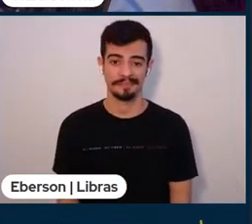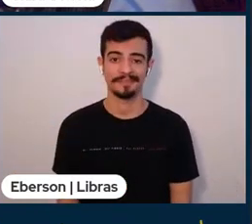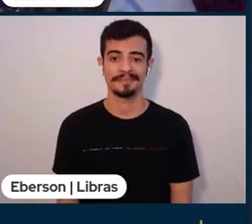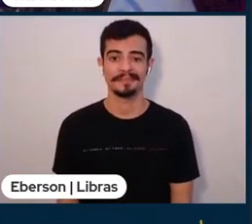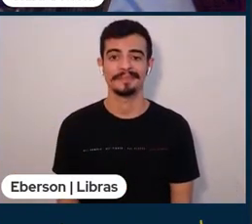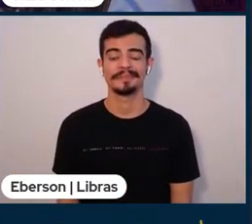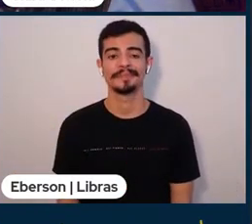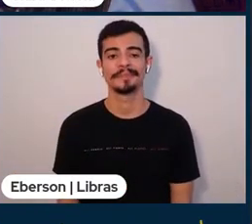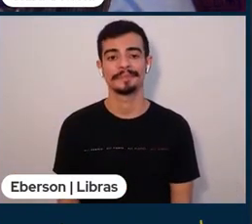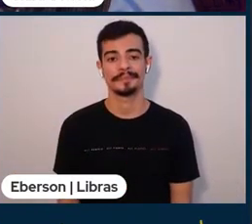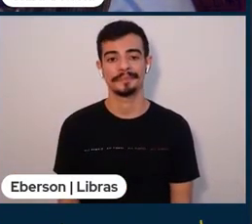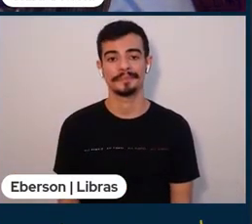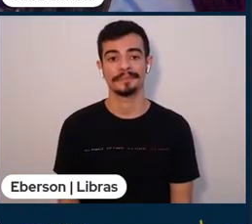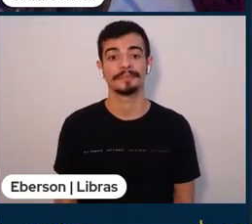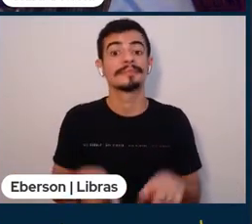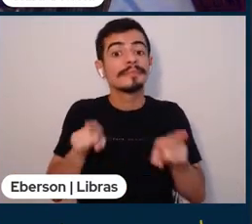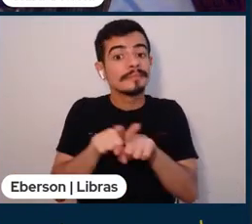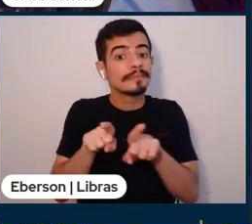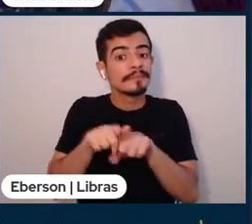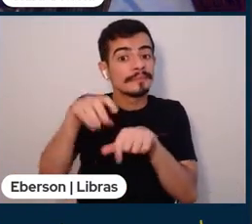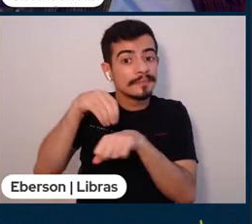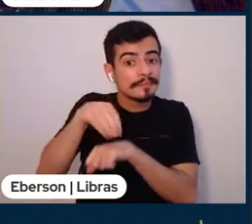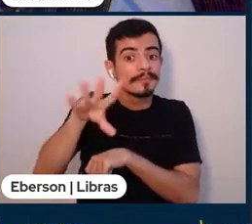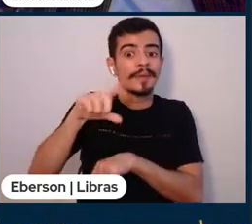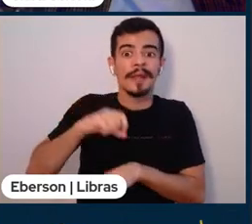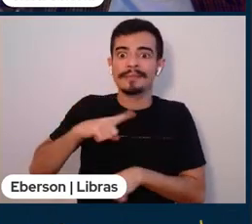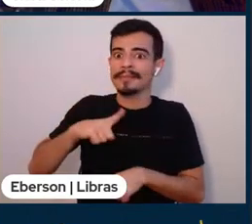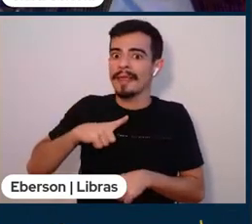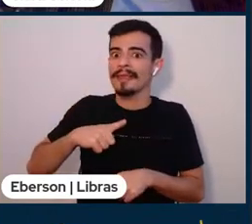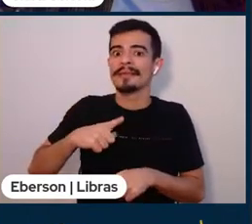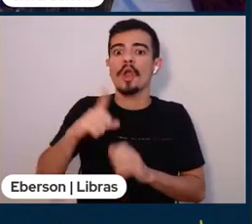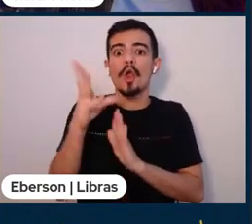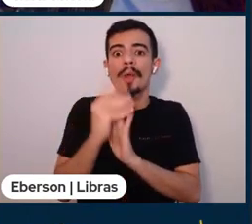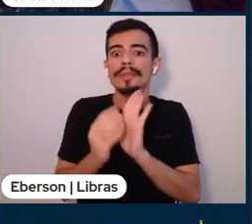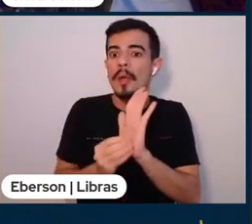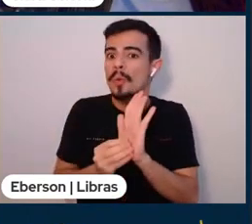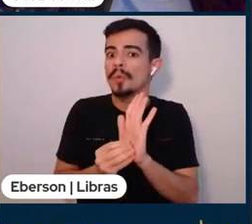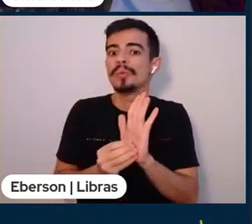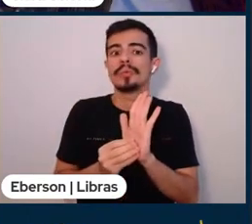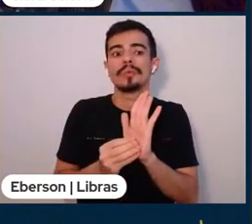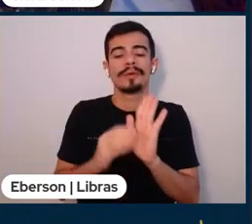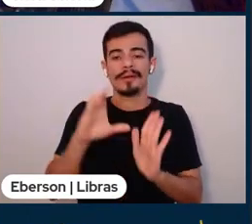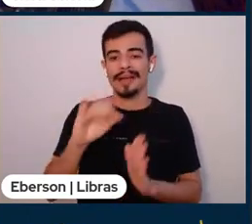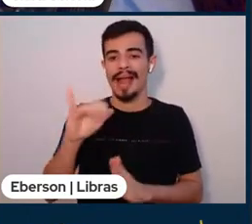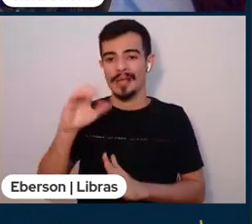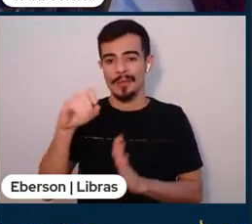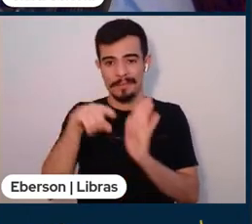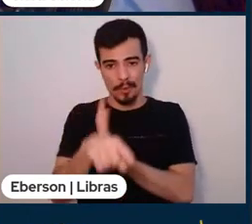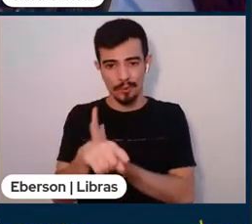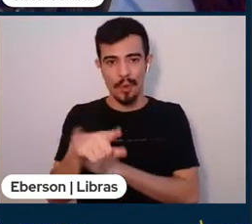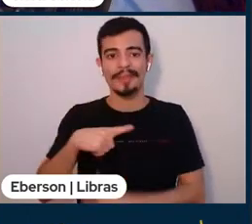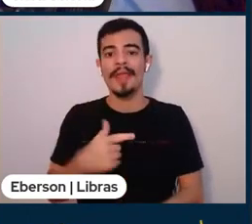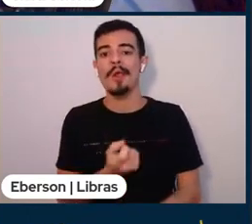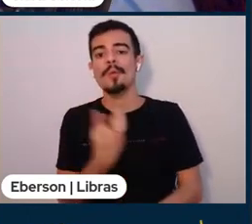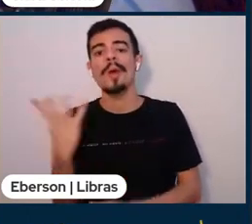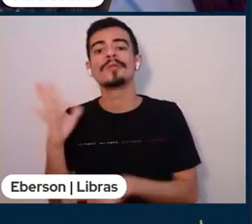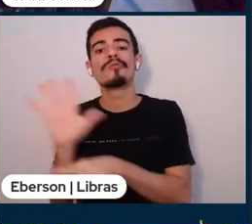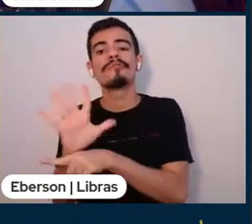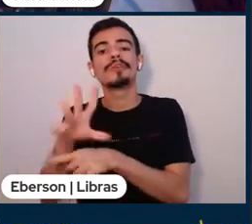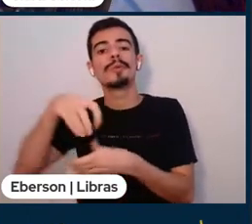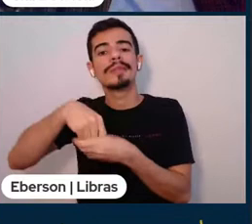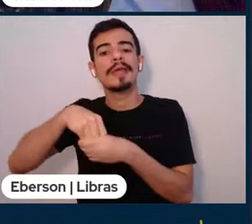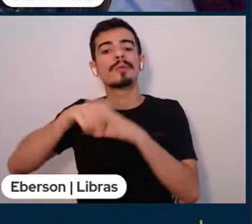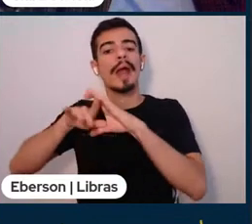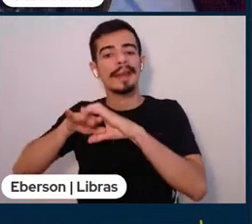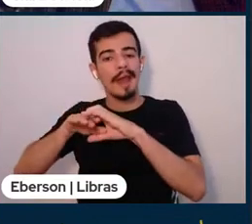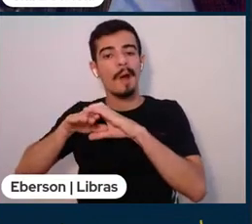E ó, lembrando aí que temos bastante, bastante conteúdo. O Caio até perguntou aqui quantos vídeos nós temos no canal, hein? Eu